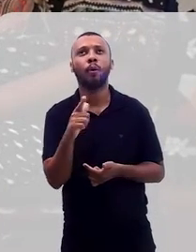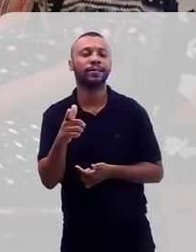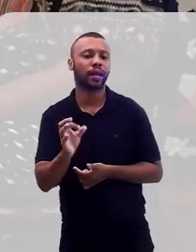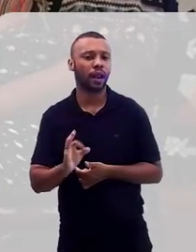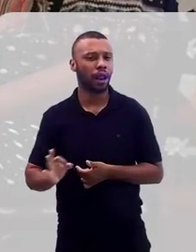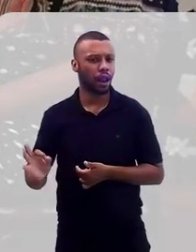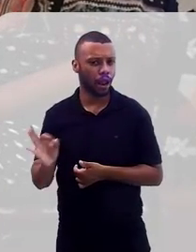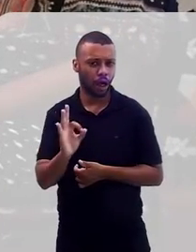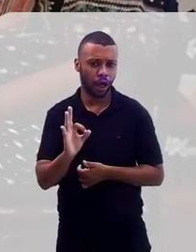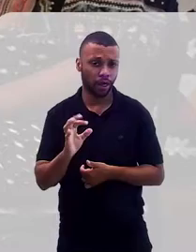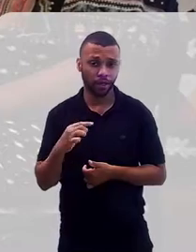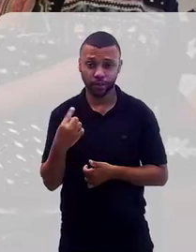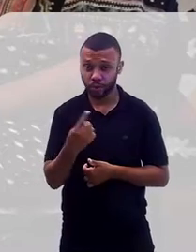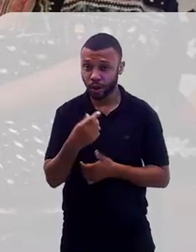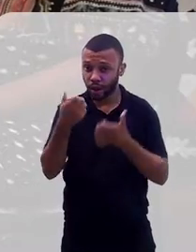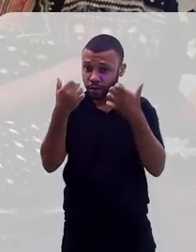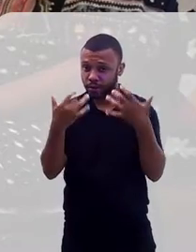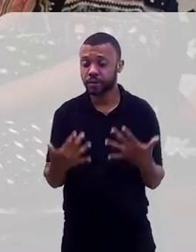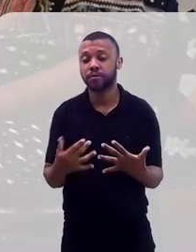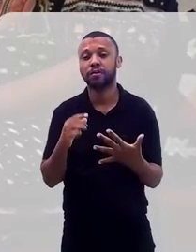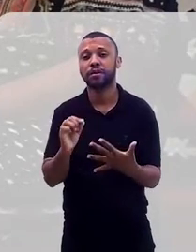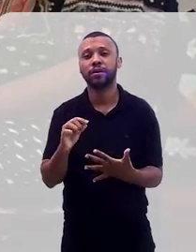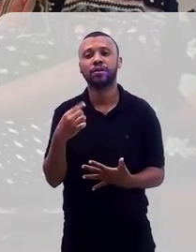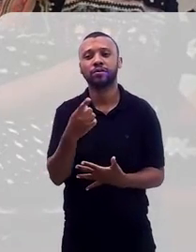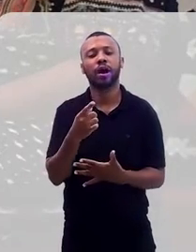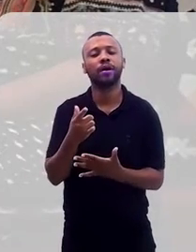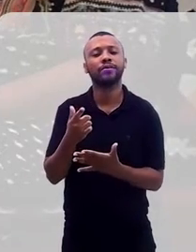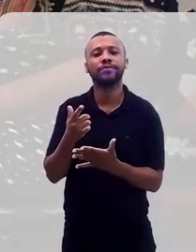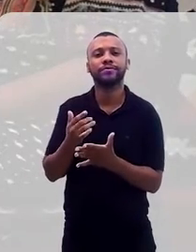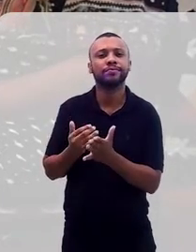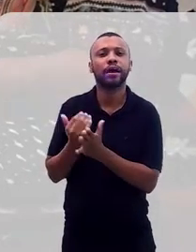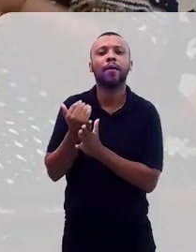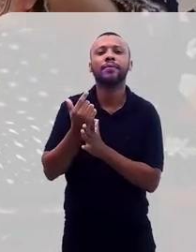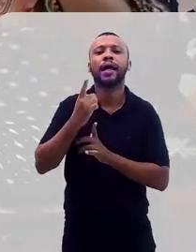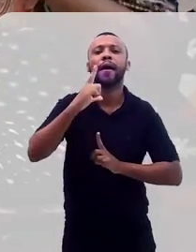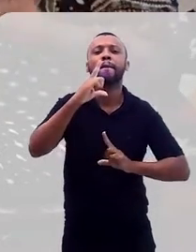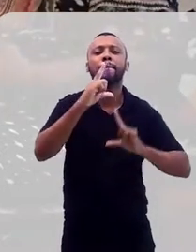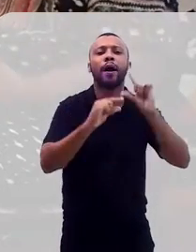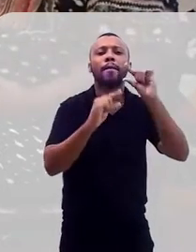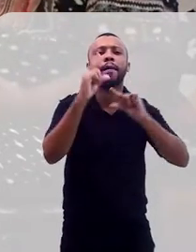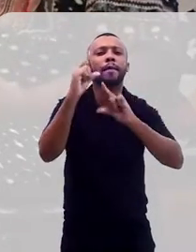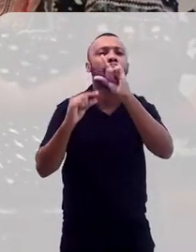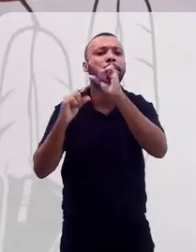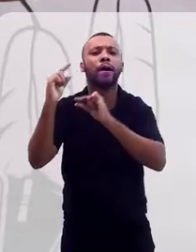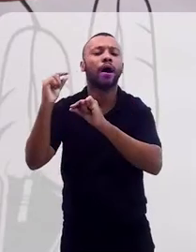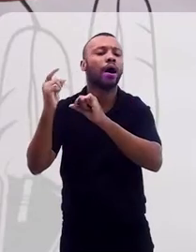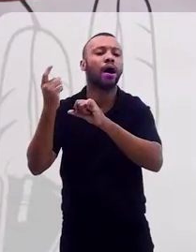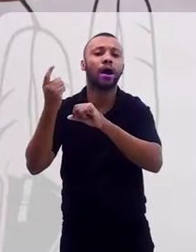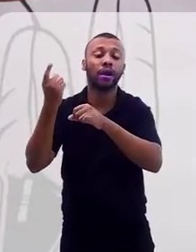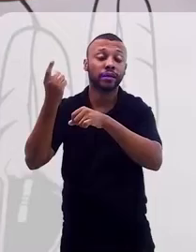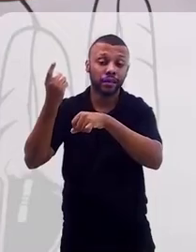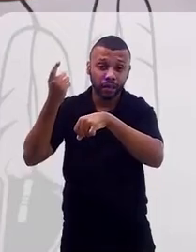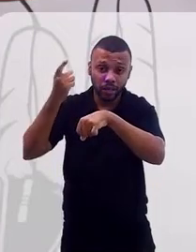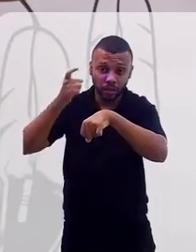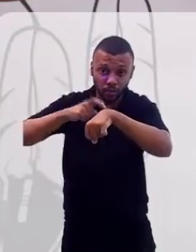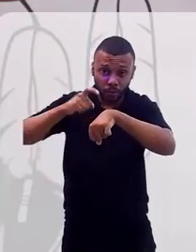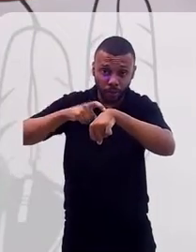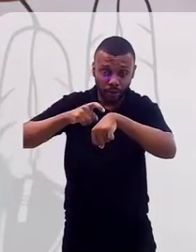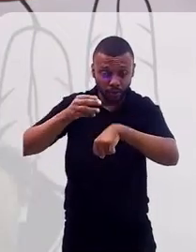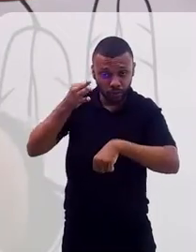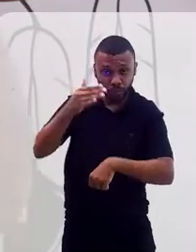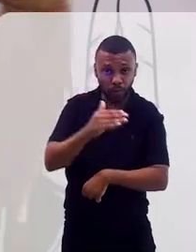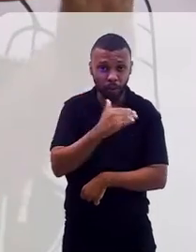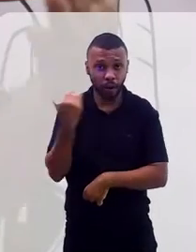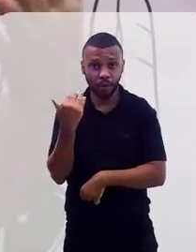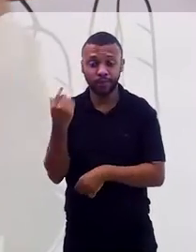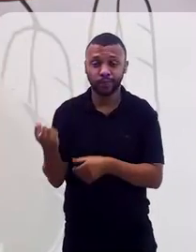tradições Não essa minha a gente fala que nós viemos da das então quando nós morremos Nós